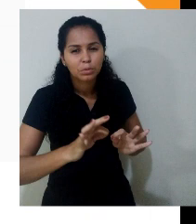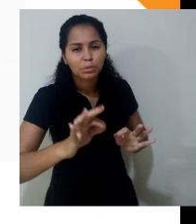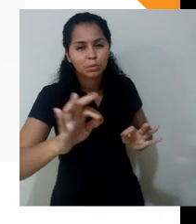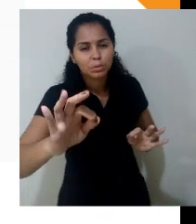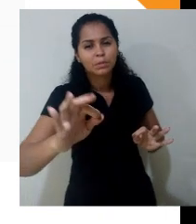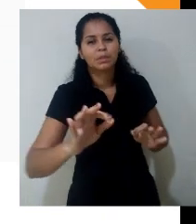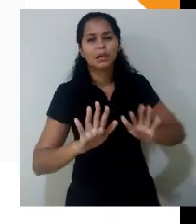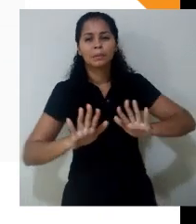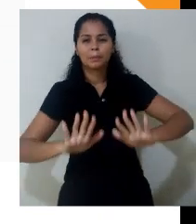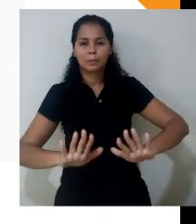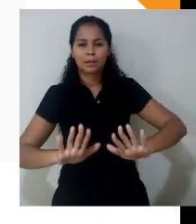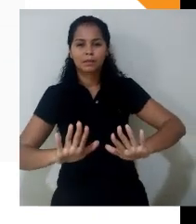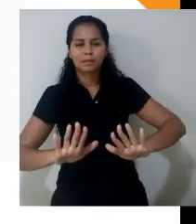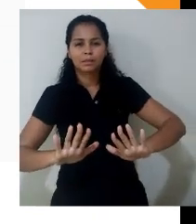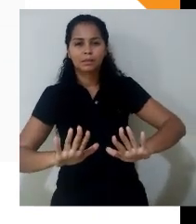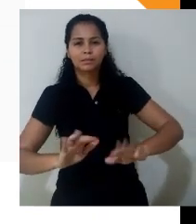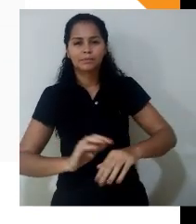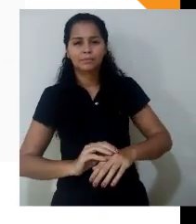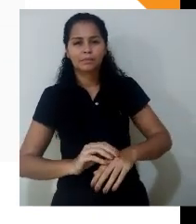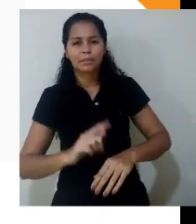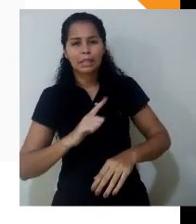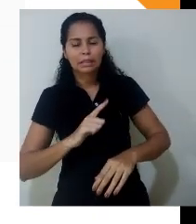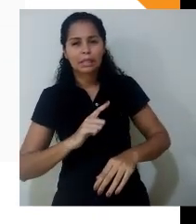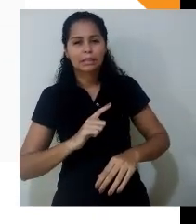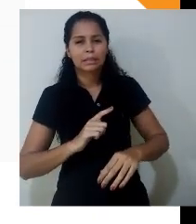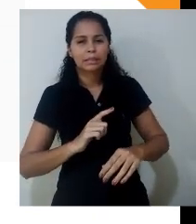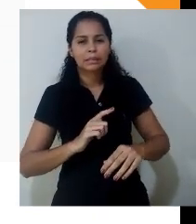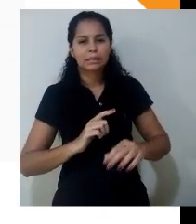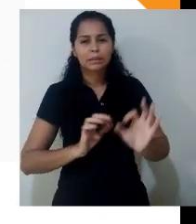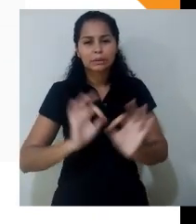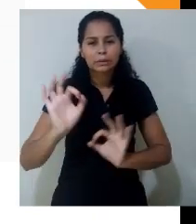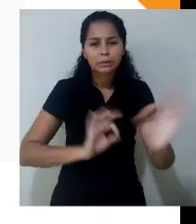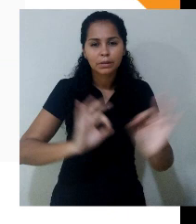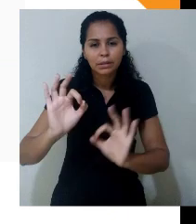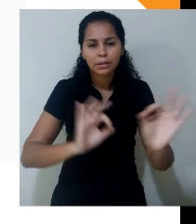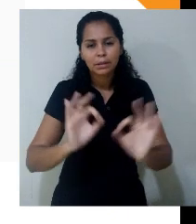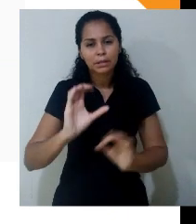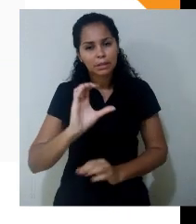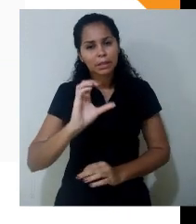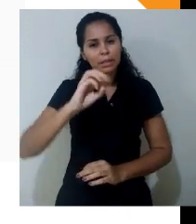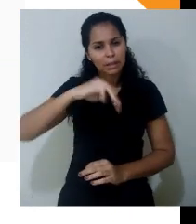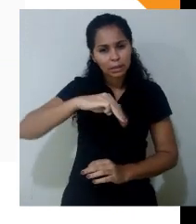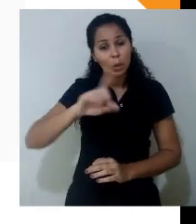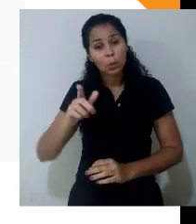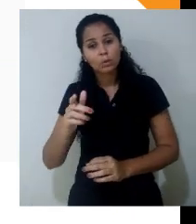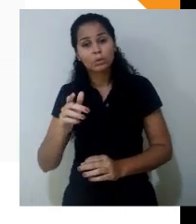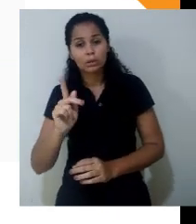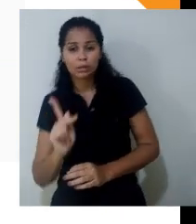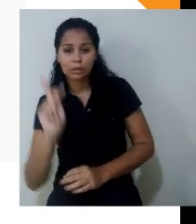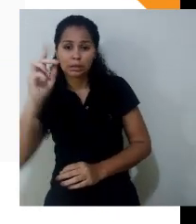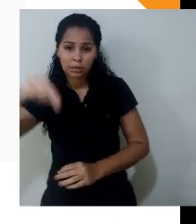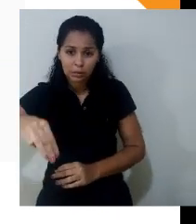comprimento, mas tem ordem de grandeza de centímetros, né? De centi, e outro de